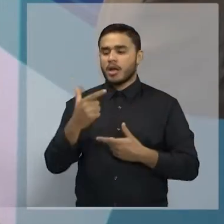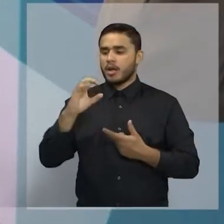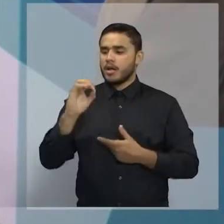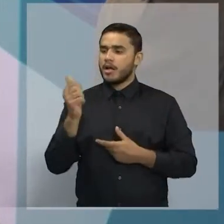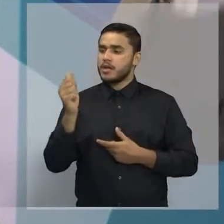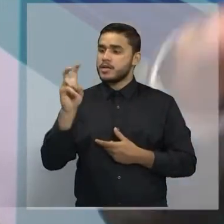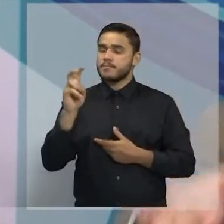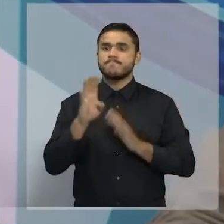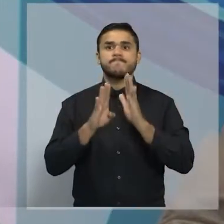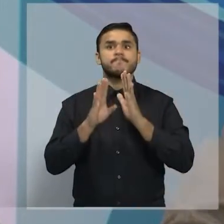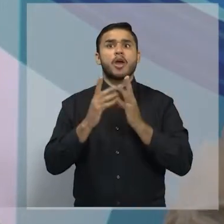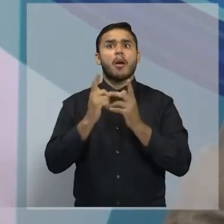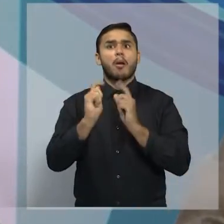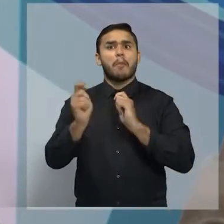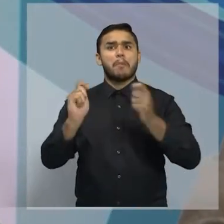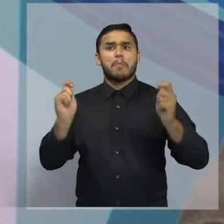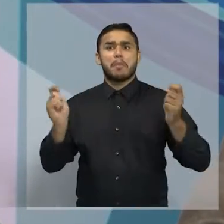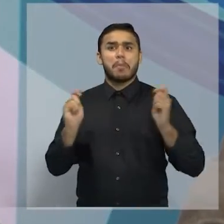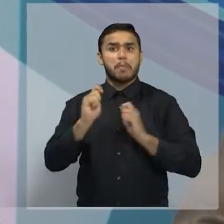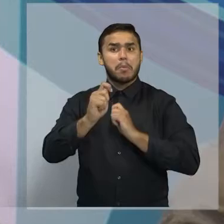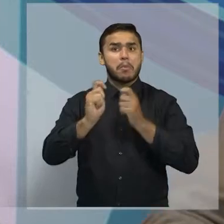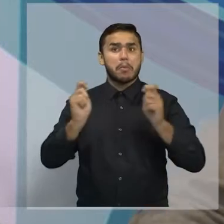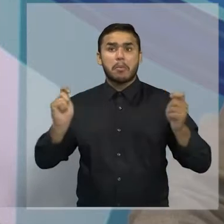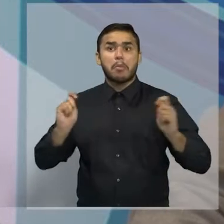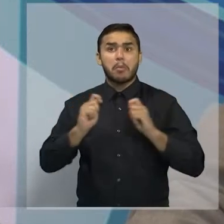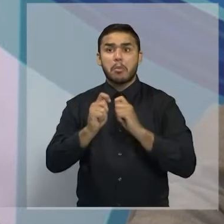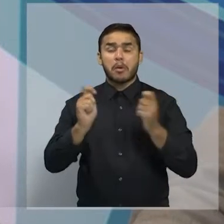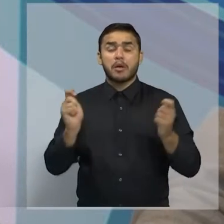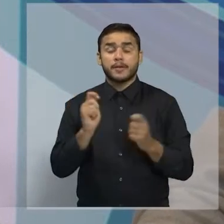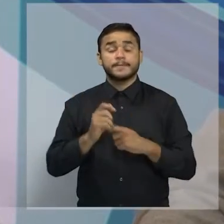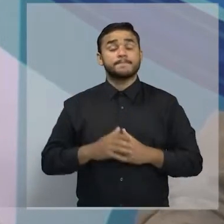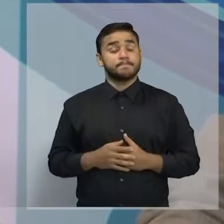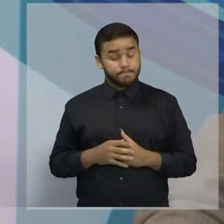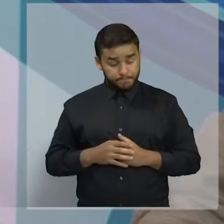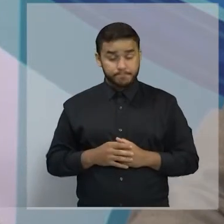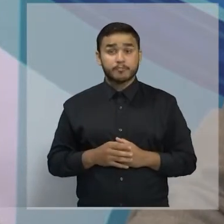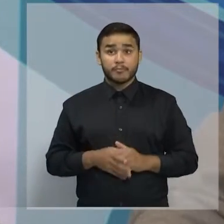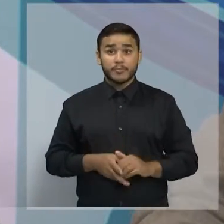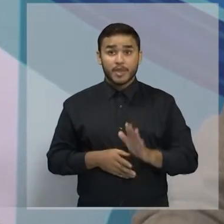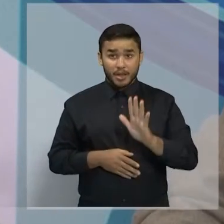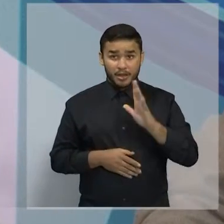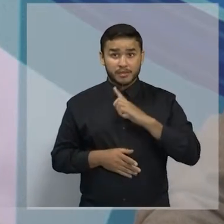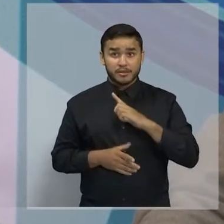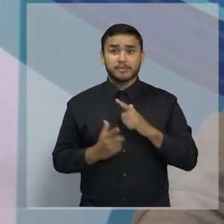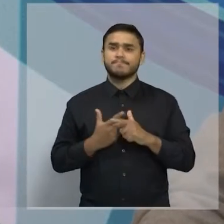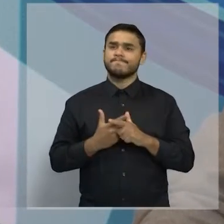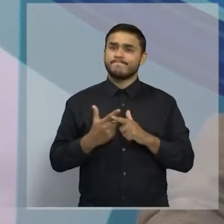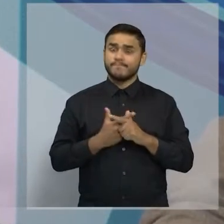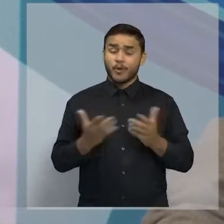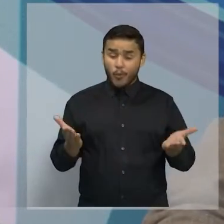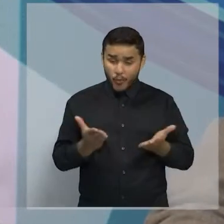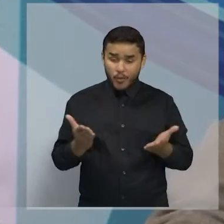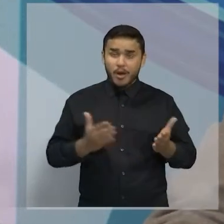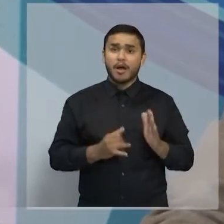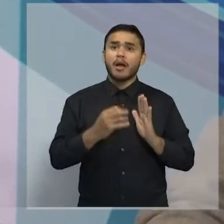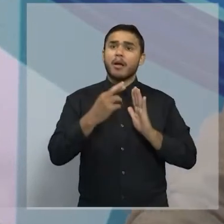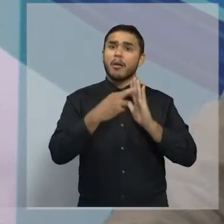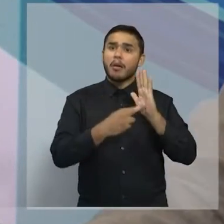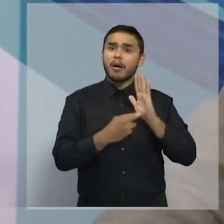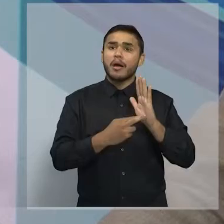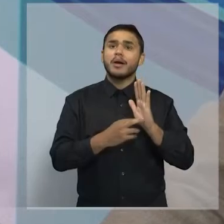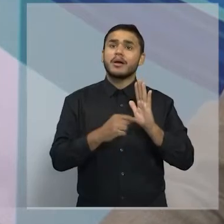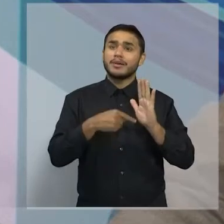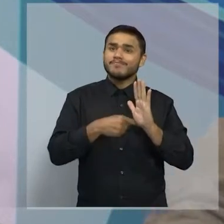abertura é bem maior. Então, o que é que acontece? Nós temos esse déficit na Previdência hoje, no RGPS e